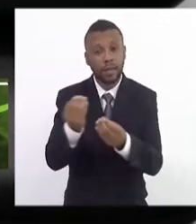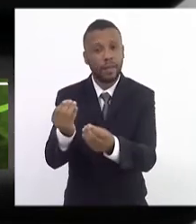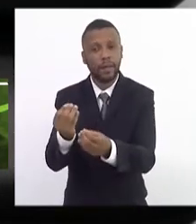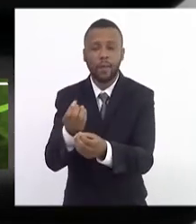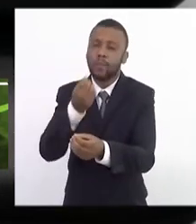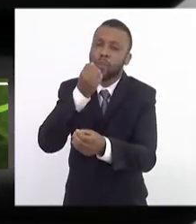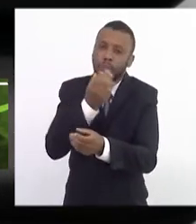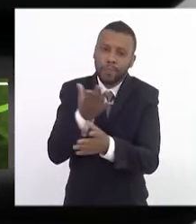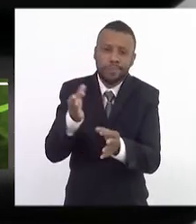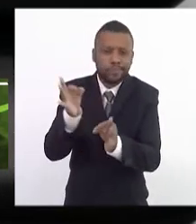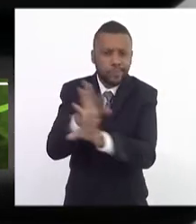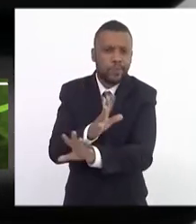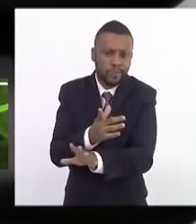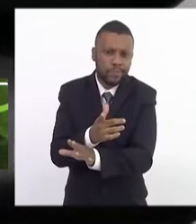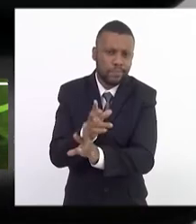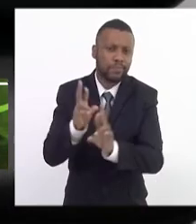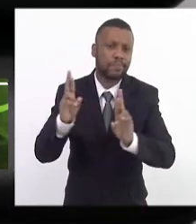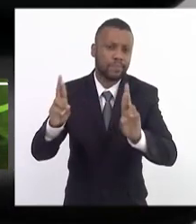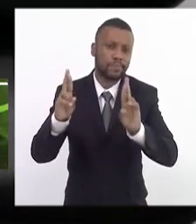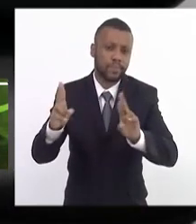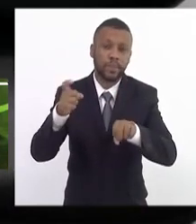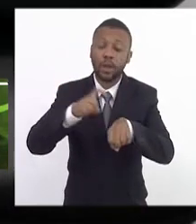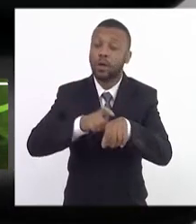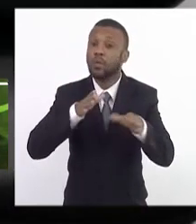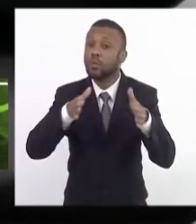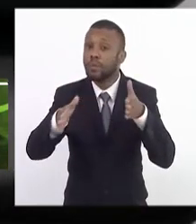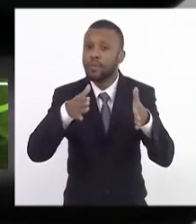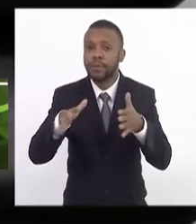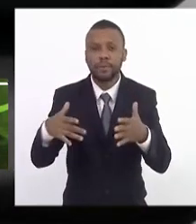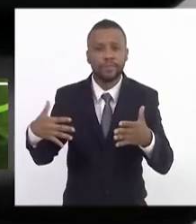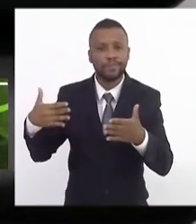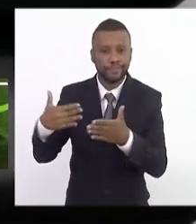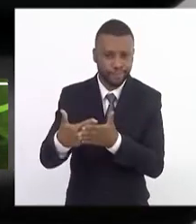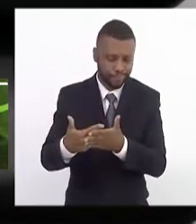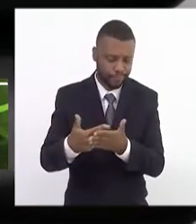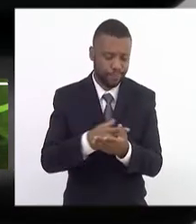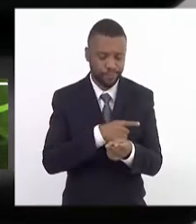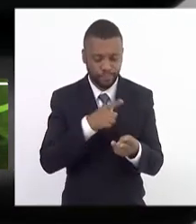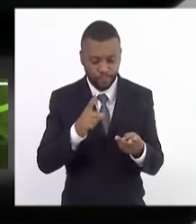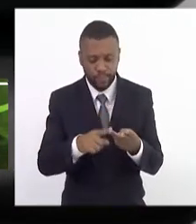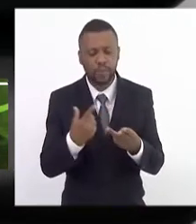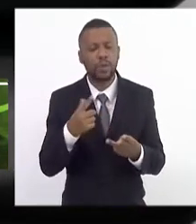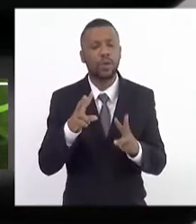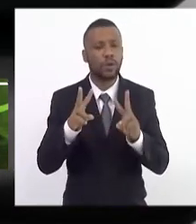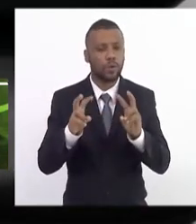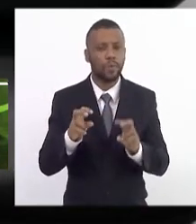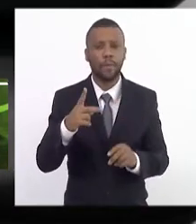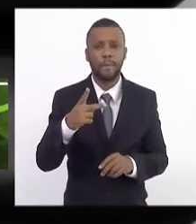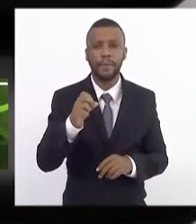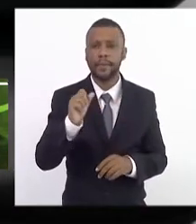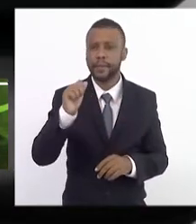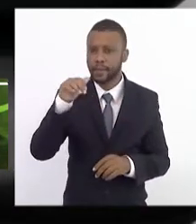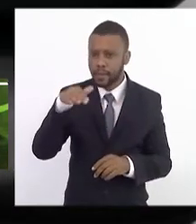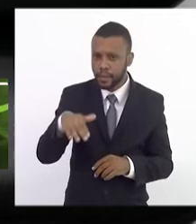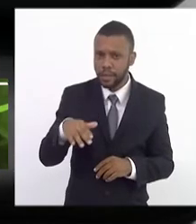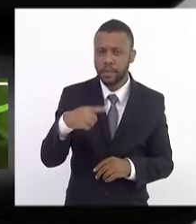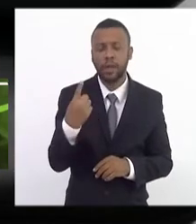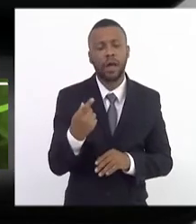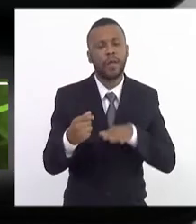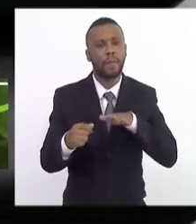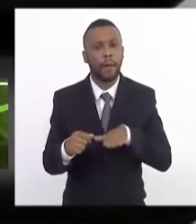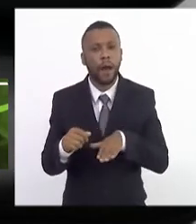desse período que tiver em aula aí. Quanto à opção, Nós avançamos muito, né,